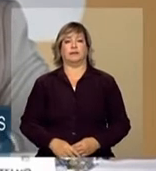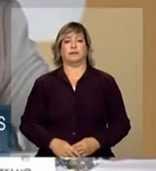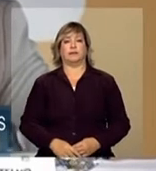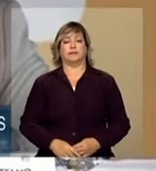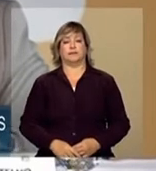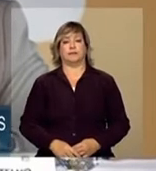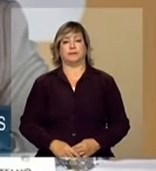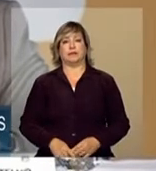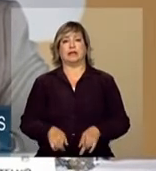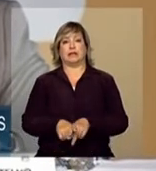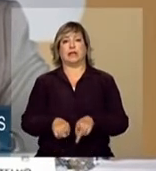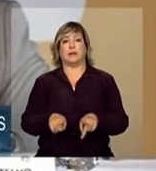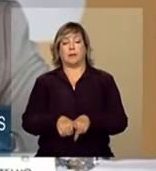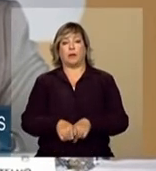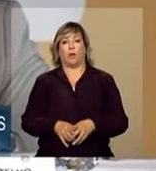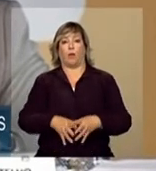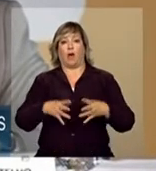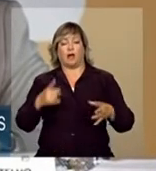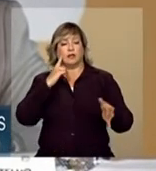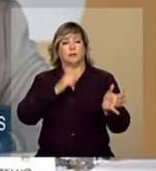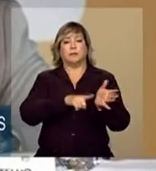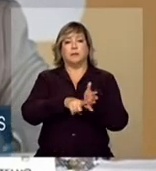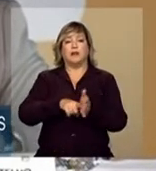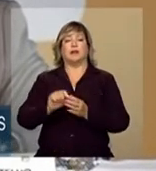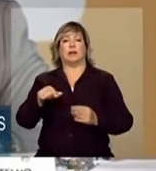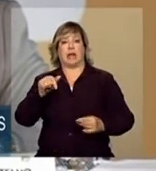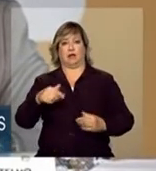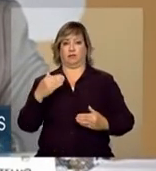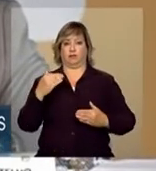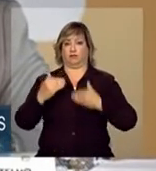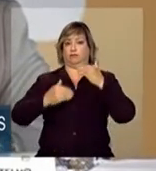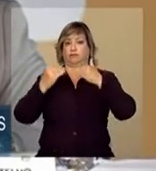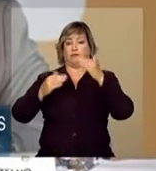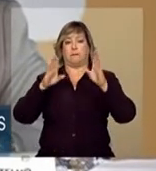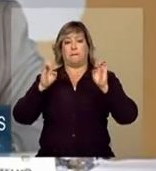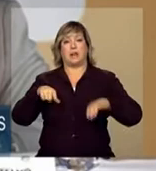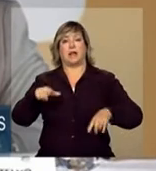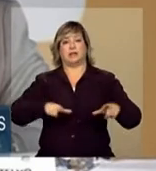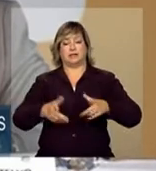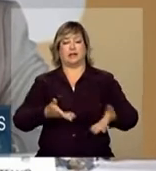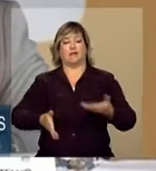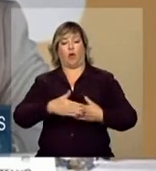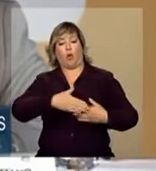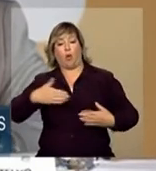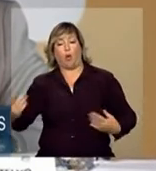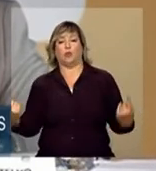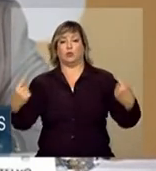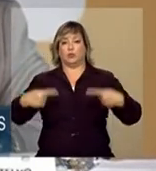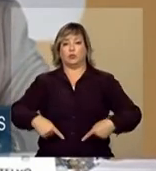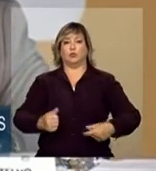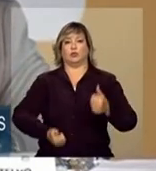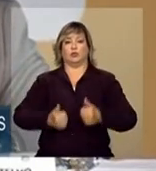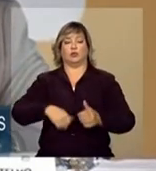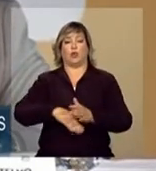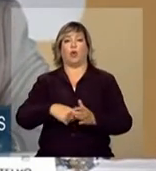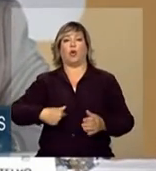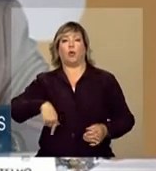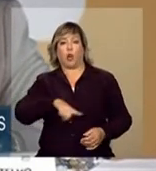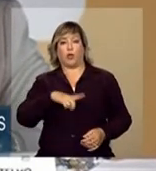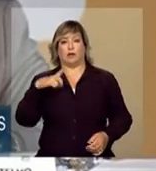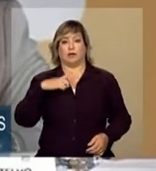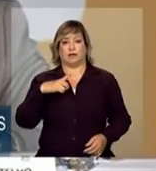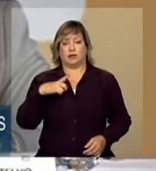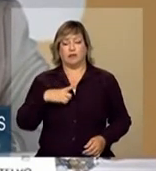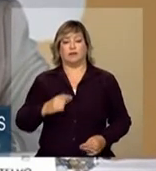E assim, um grande balanço a evolução desse serviço ao longo da competição. A gente teve dificuldades